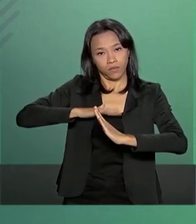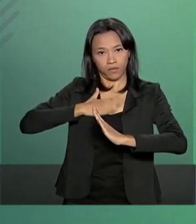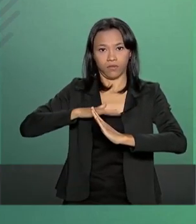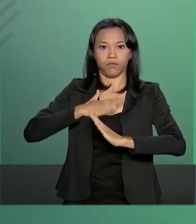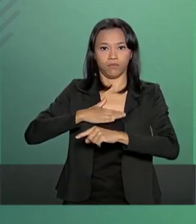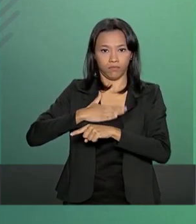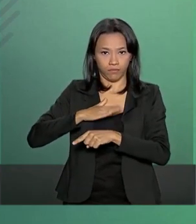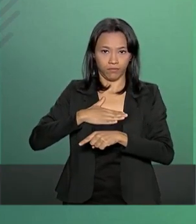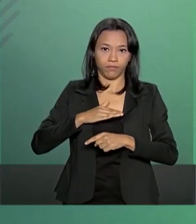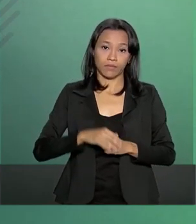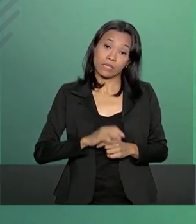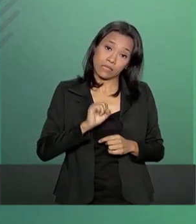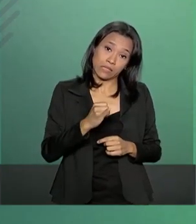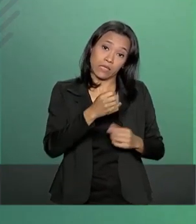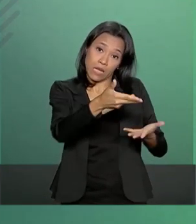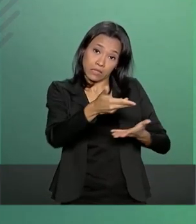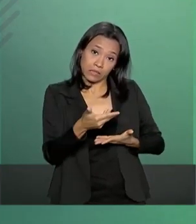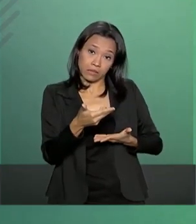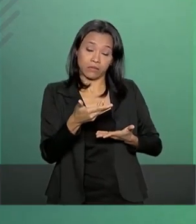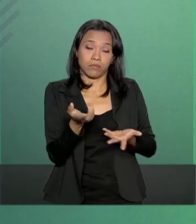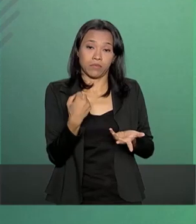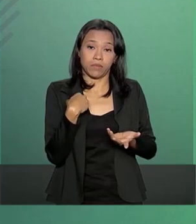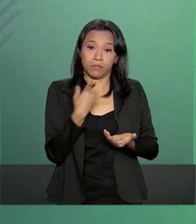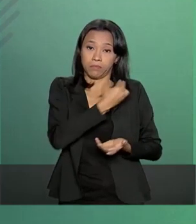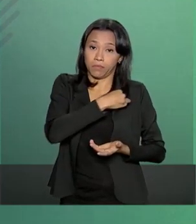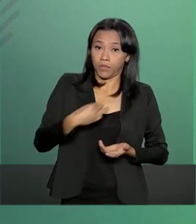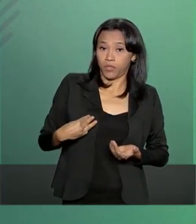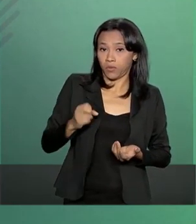os seus ministros ou não.